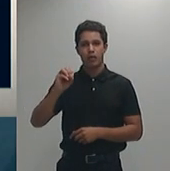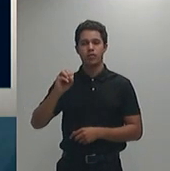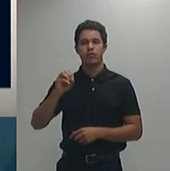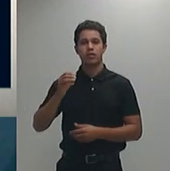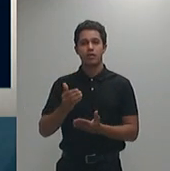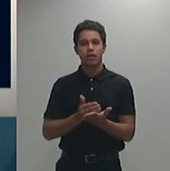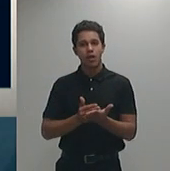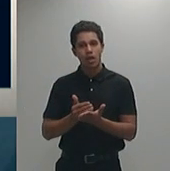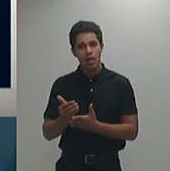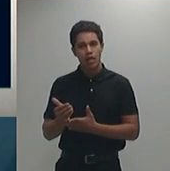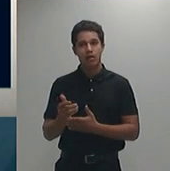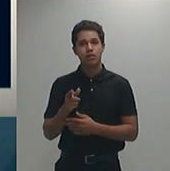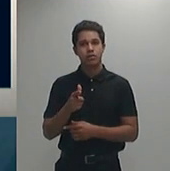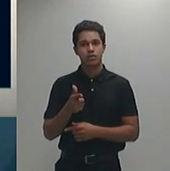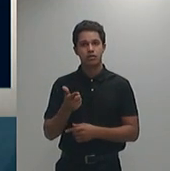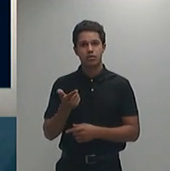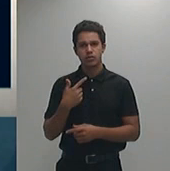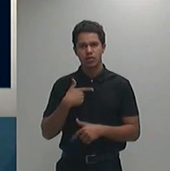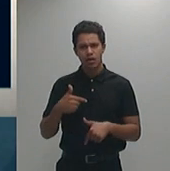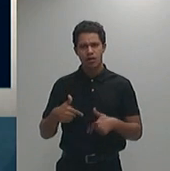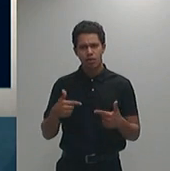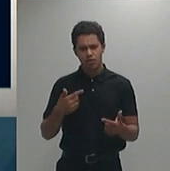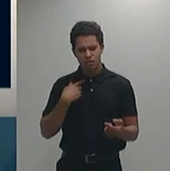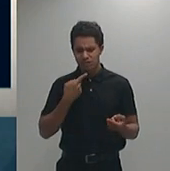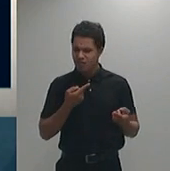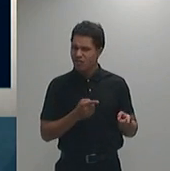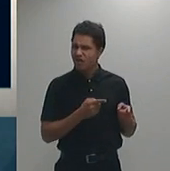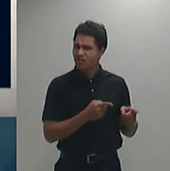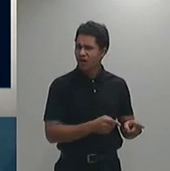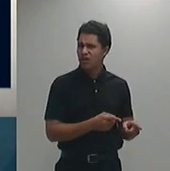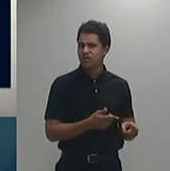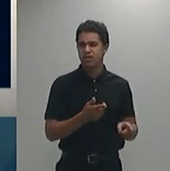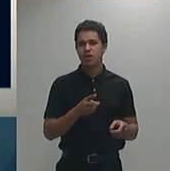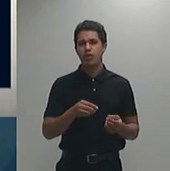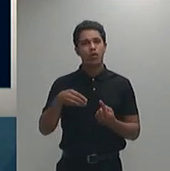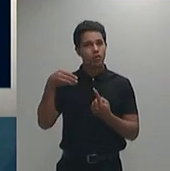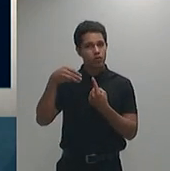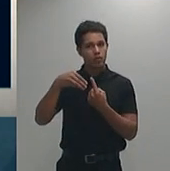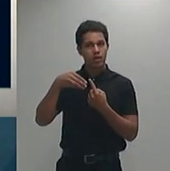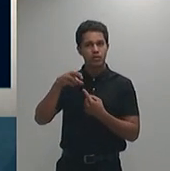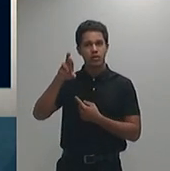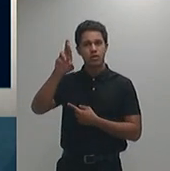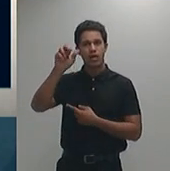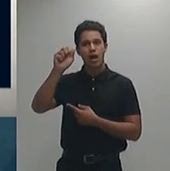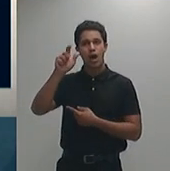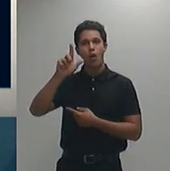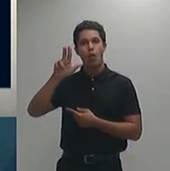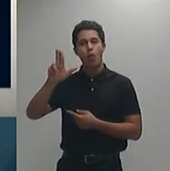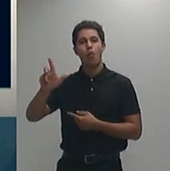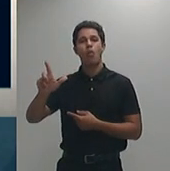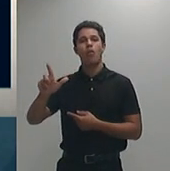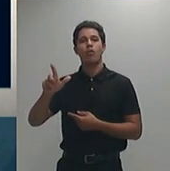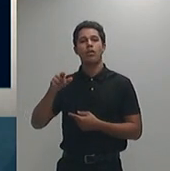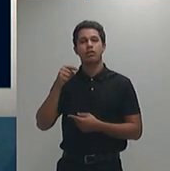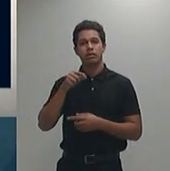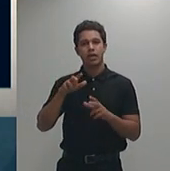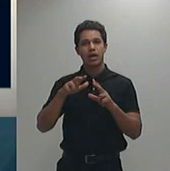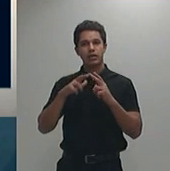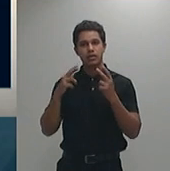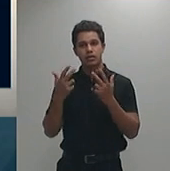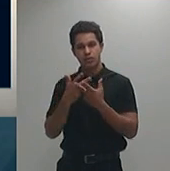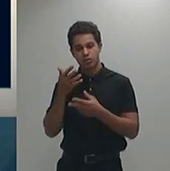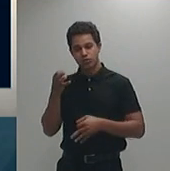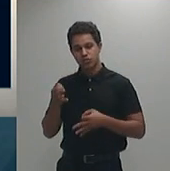diante a luta provocação do eminente Ministro a Rua Araújo na sessão de julgamento